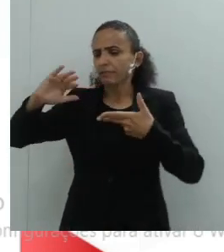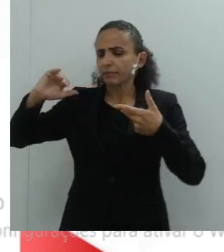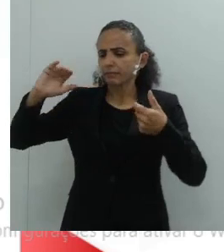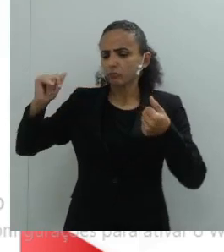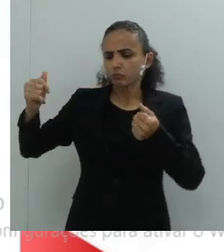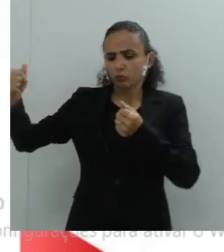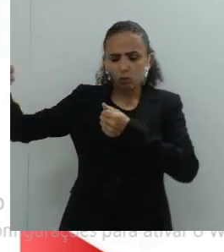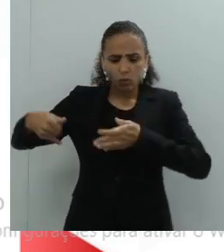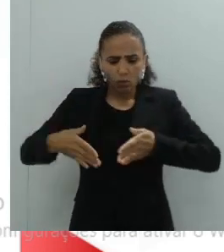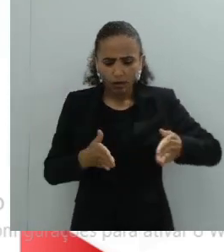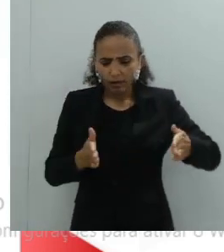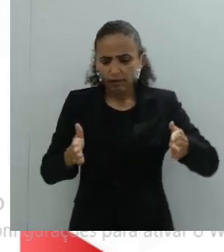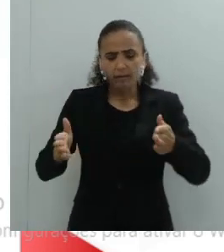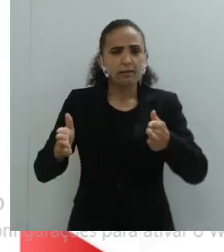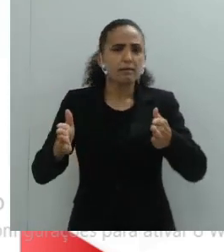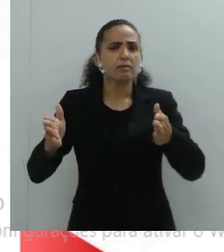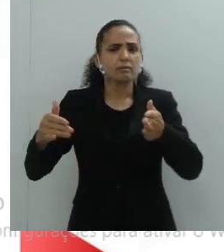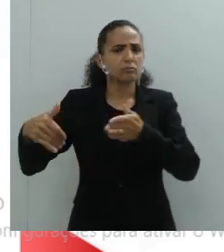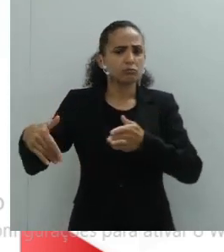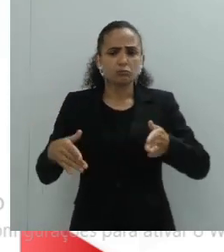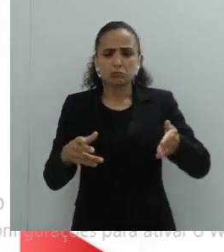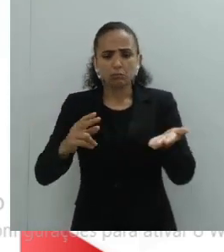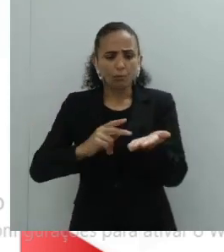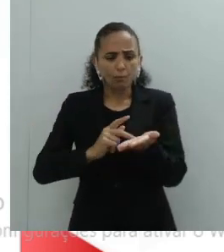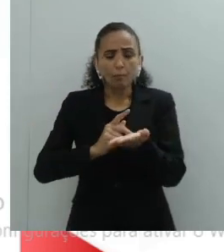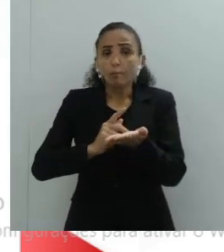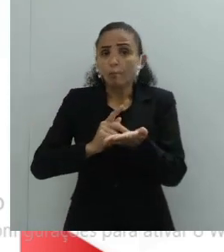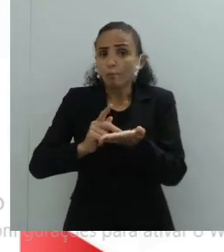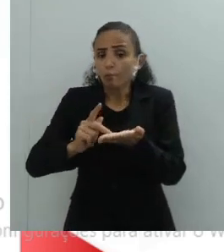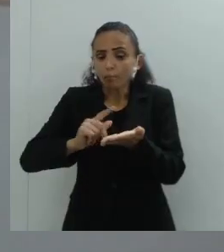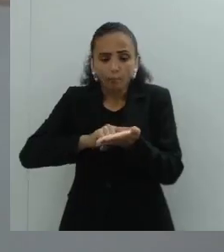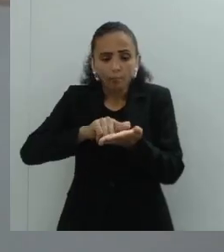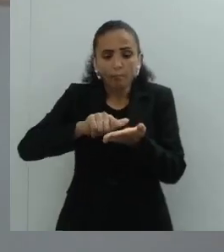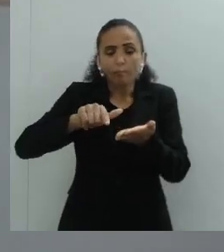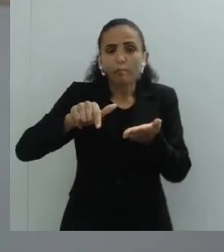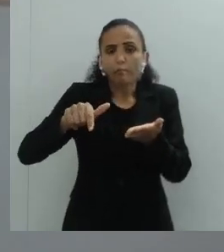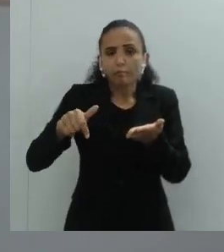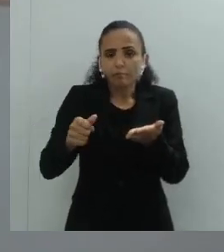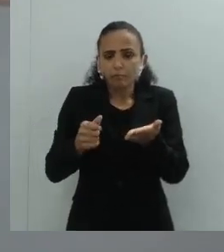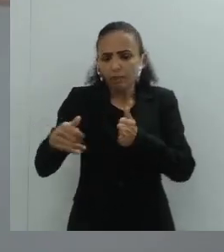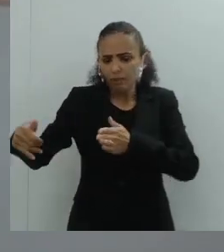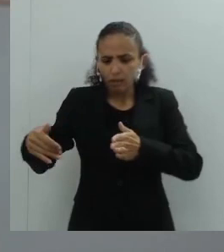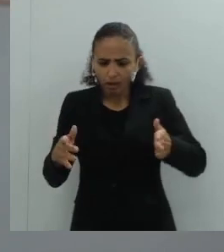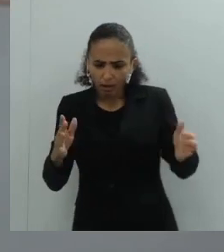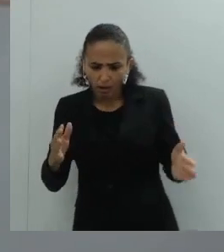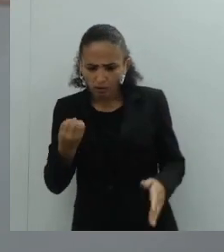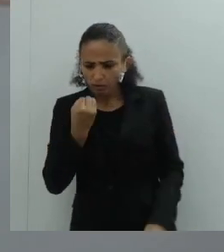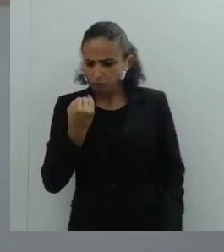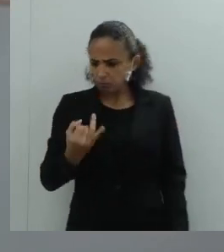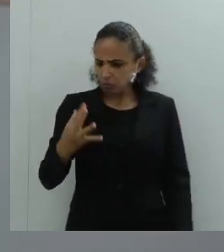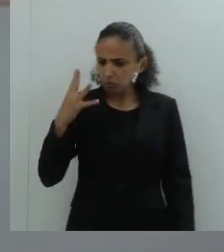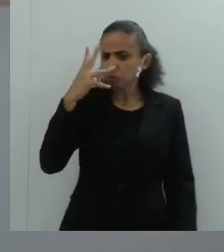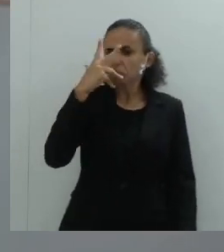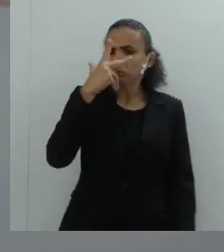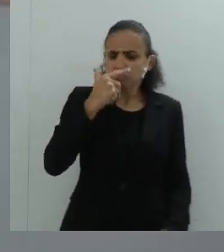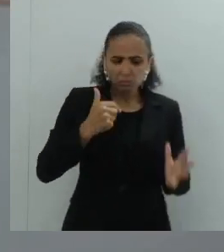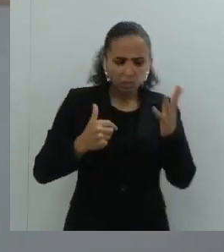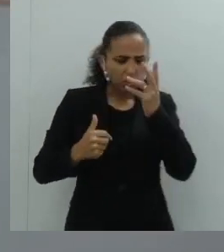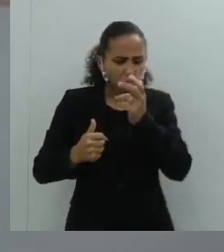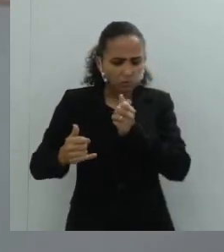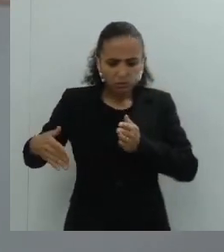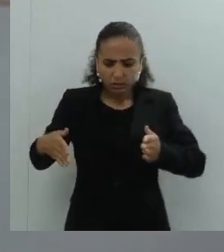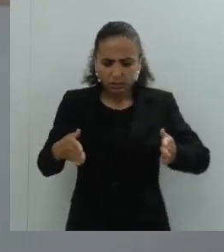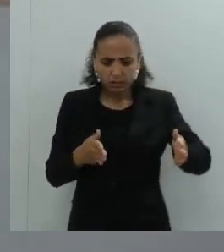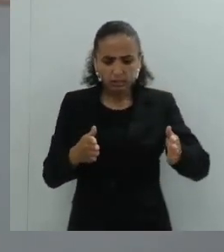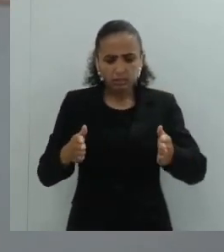ruas largas e limpas, olha lá. Então, os espanhóis quando chegaram, ai meu Deus, eles têm rua, como se fosse uma coisa